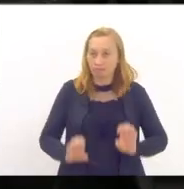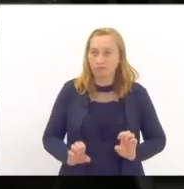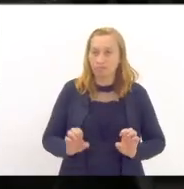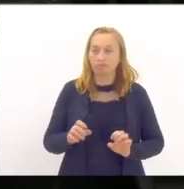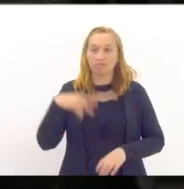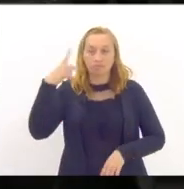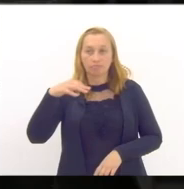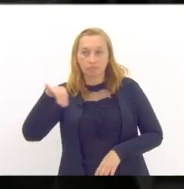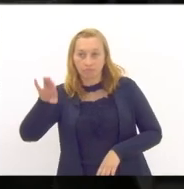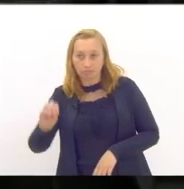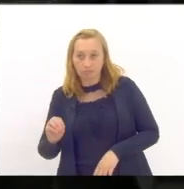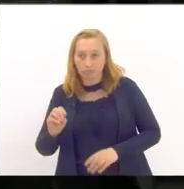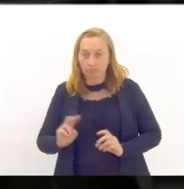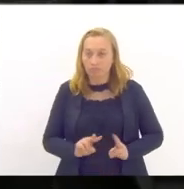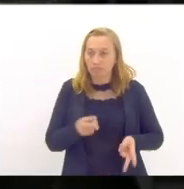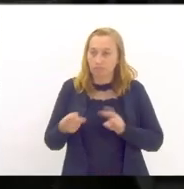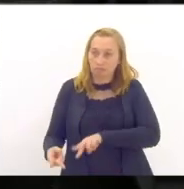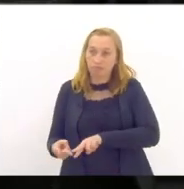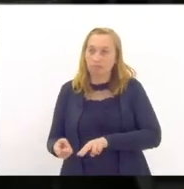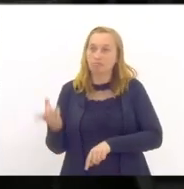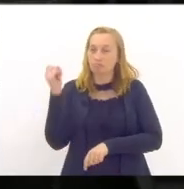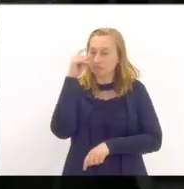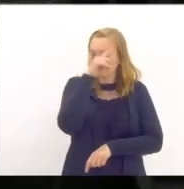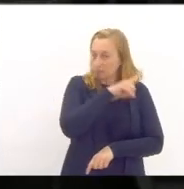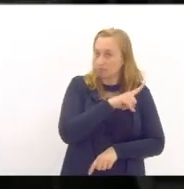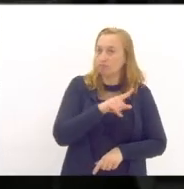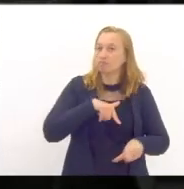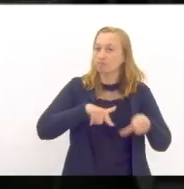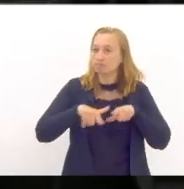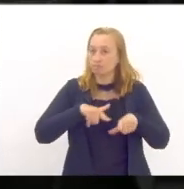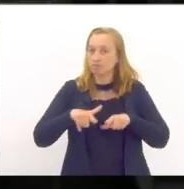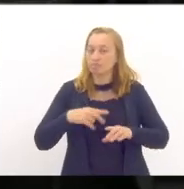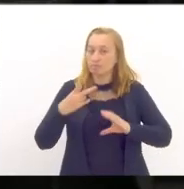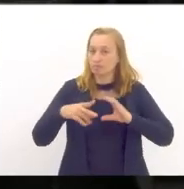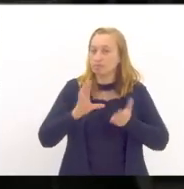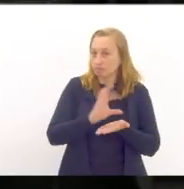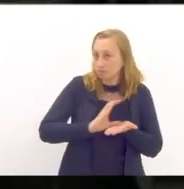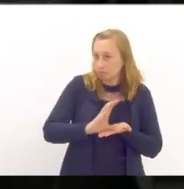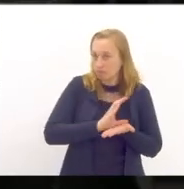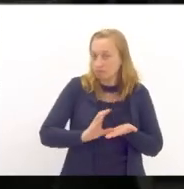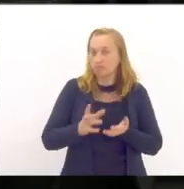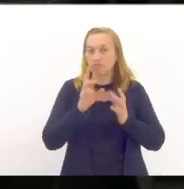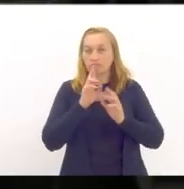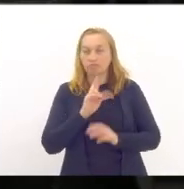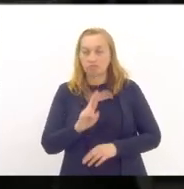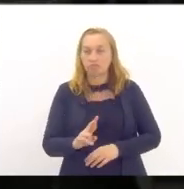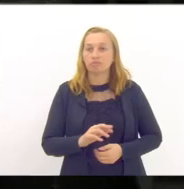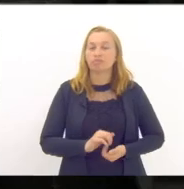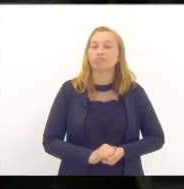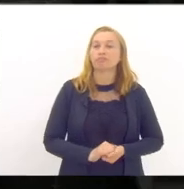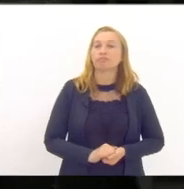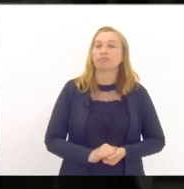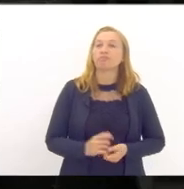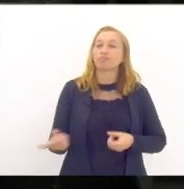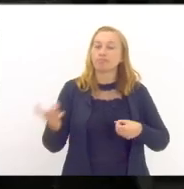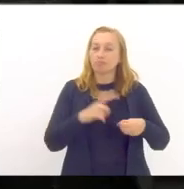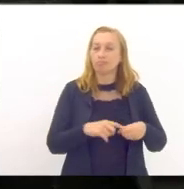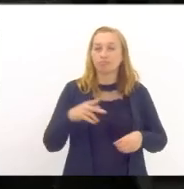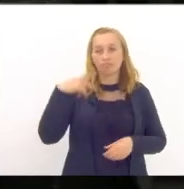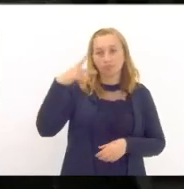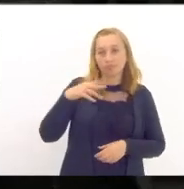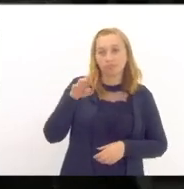que conduziu esses 2 duros e difíceis trabalhos do Conselho que culminaram nesses resultados. Voltando ao vereador